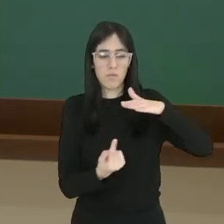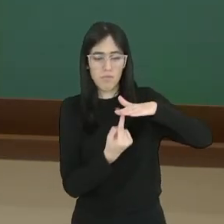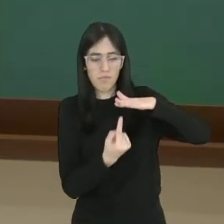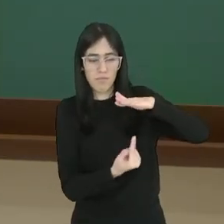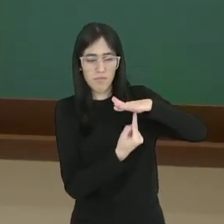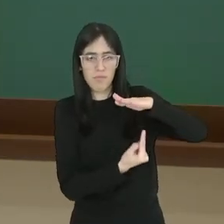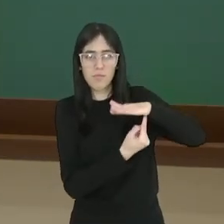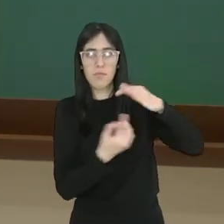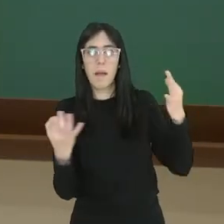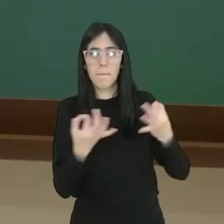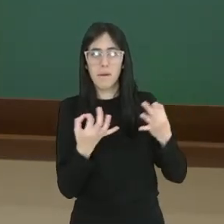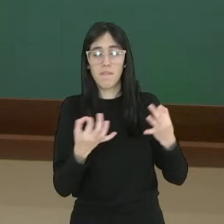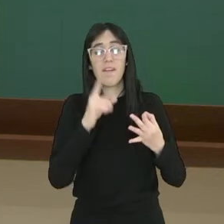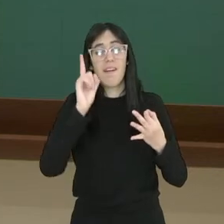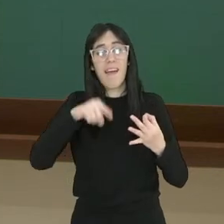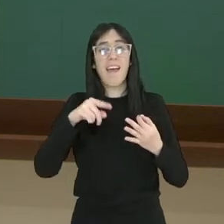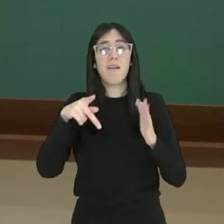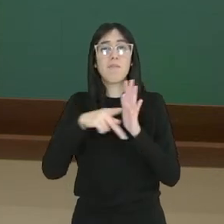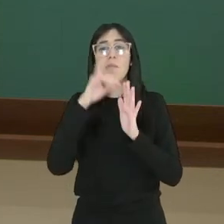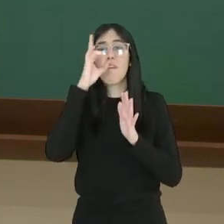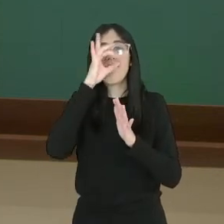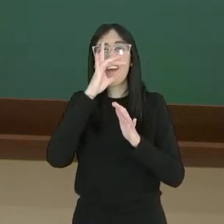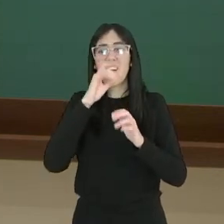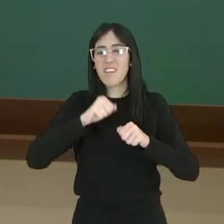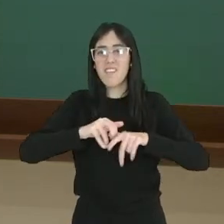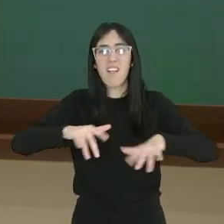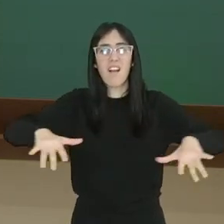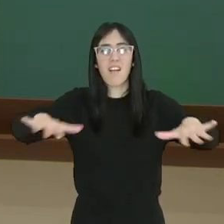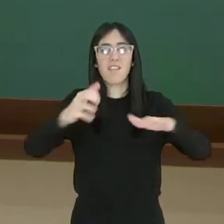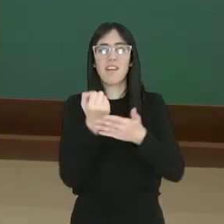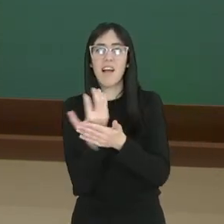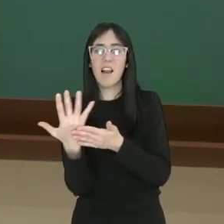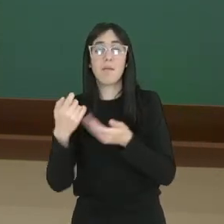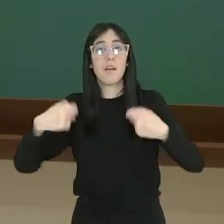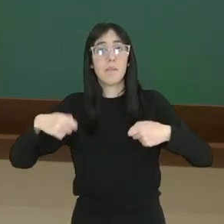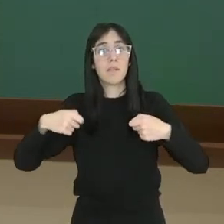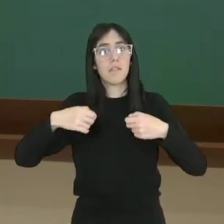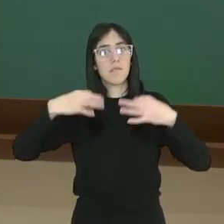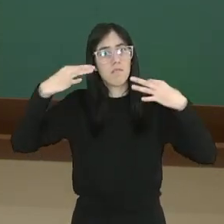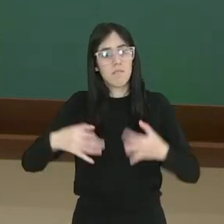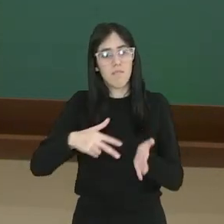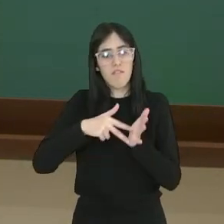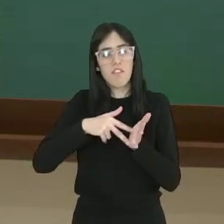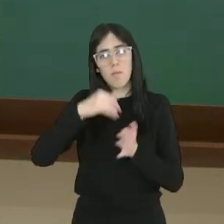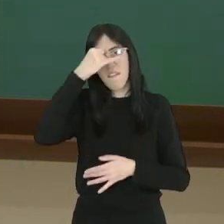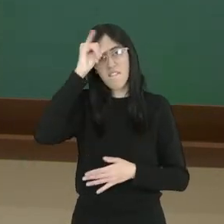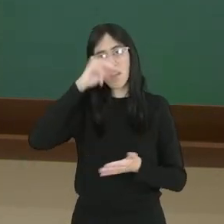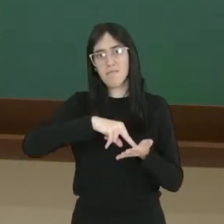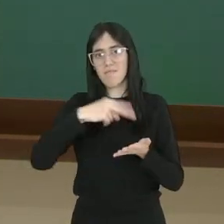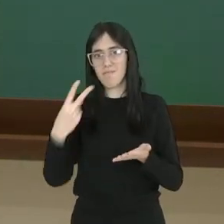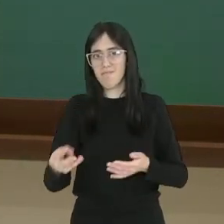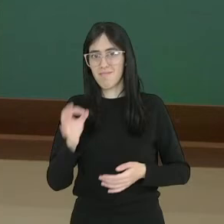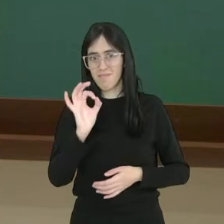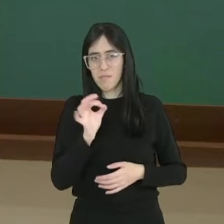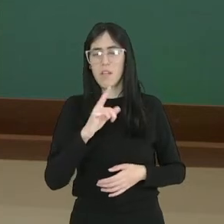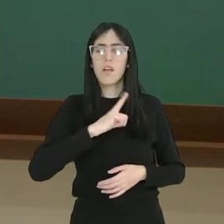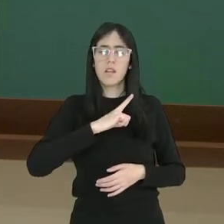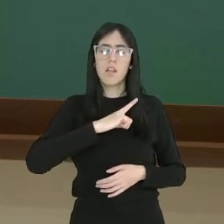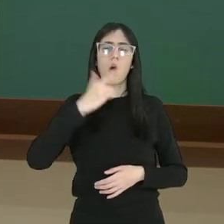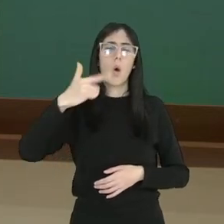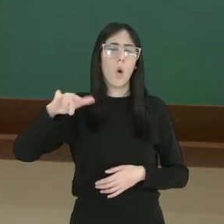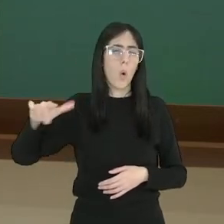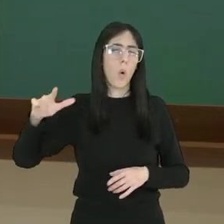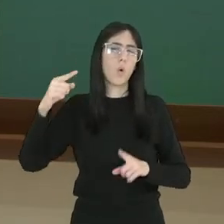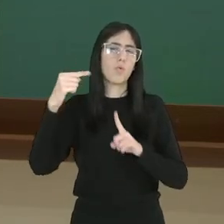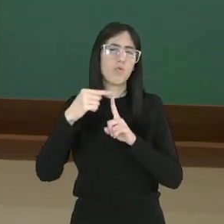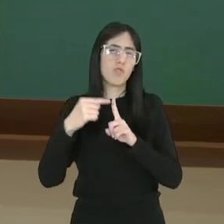ele é jogado num campo de grama, então eu preciso dessas travas para evitar quedas e acidentes dos jogadores. Eu vou ter outros equipamentos